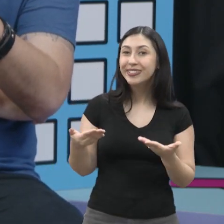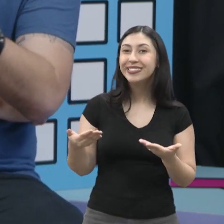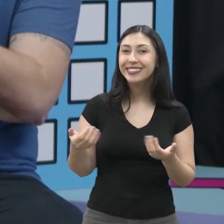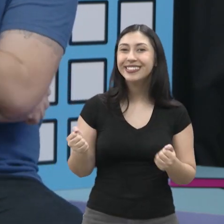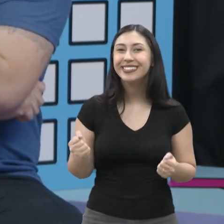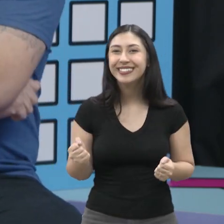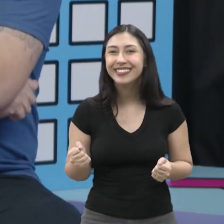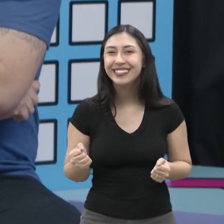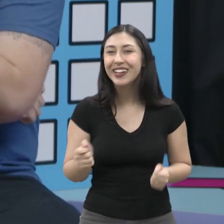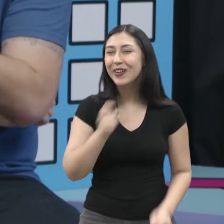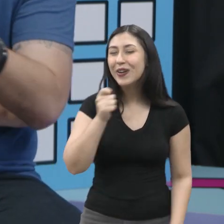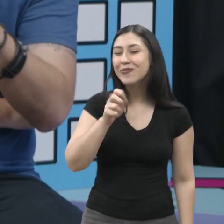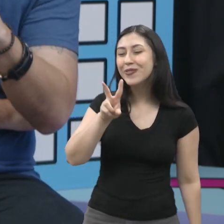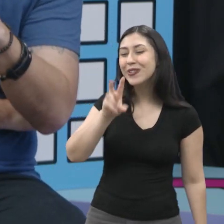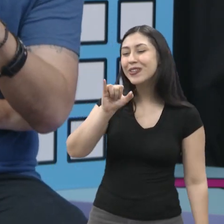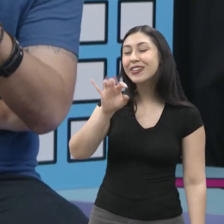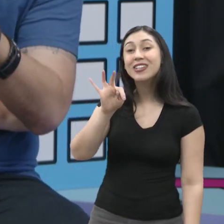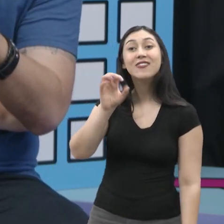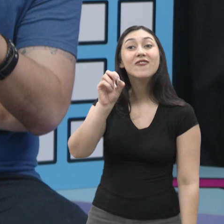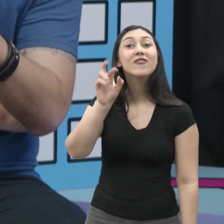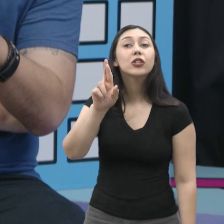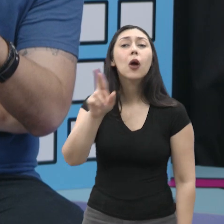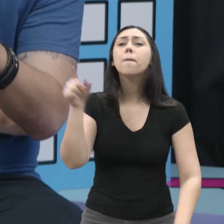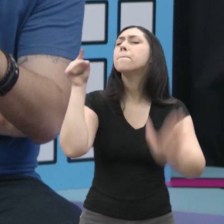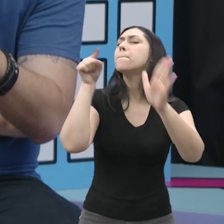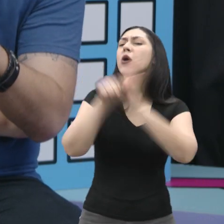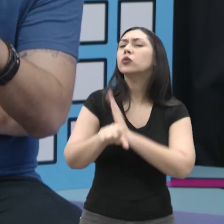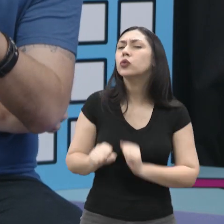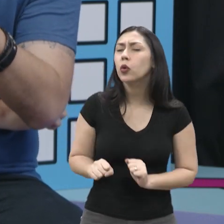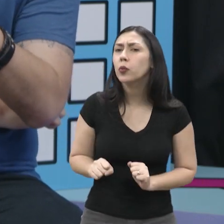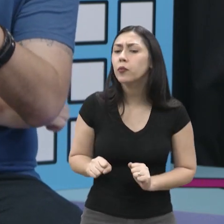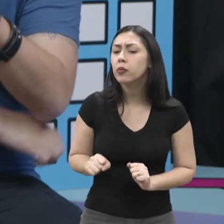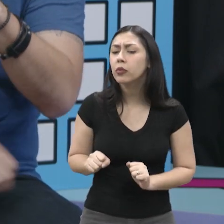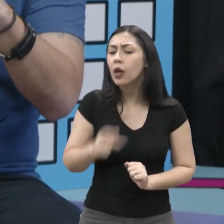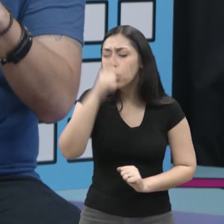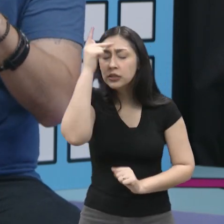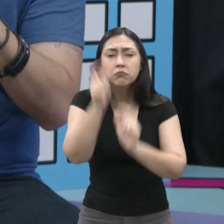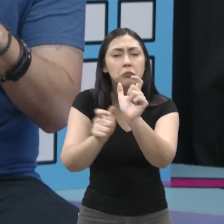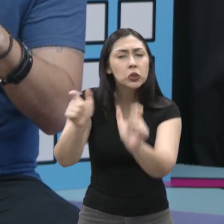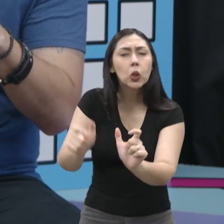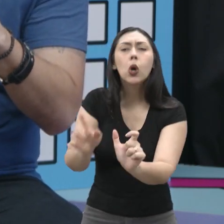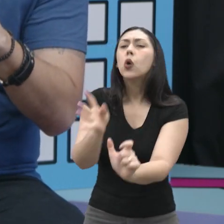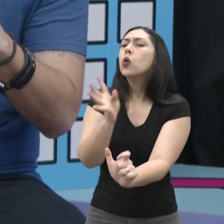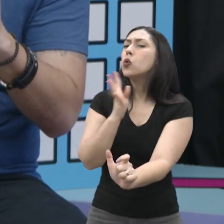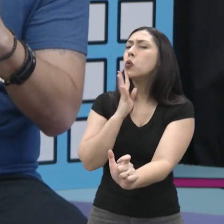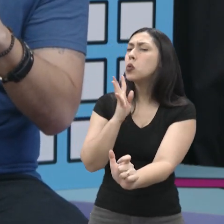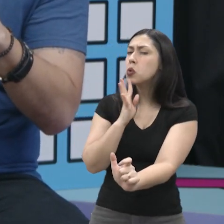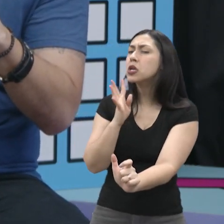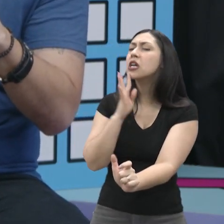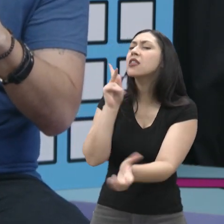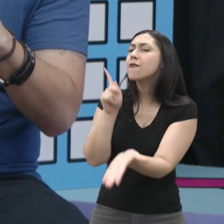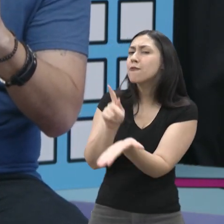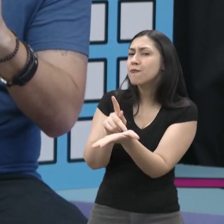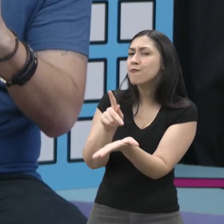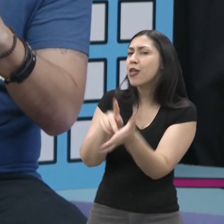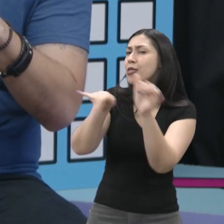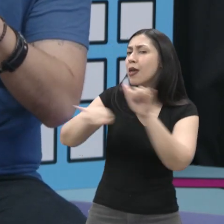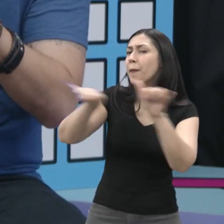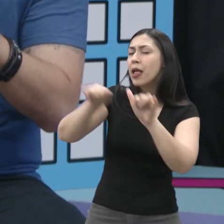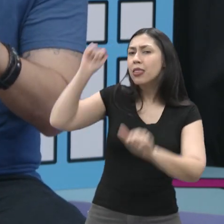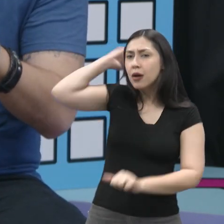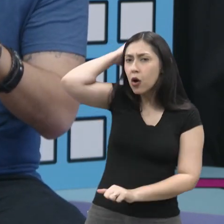vez, o homem das massas, o nosso repórter Vitor Krigor, quis saber o que as pessoas têm de informação e o que